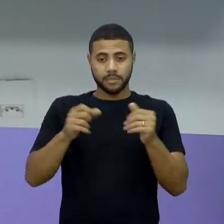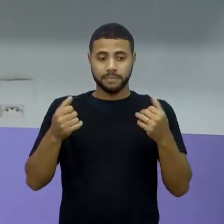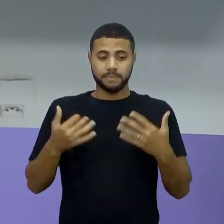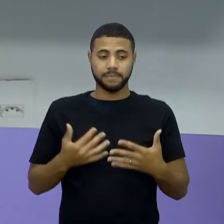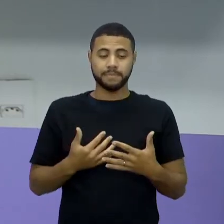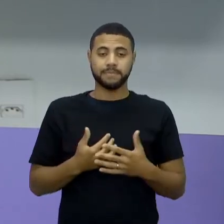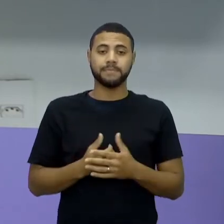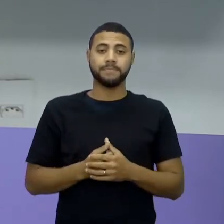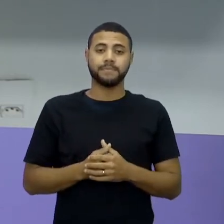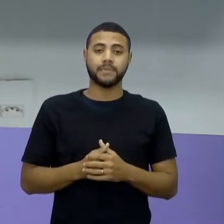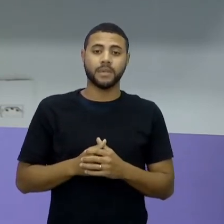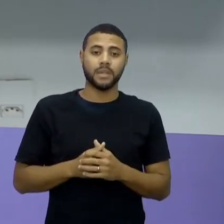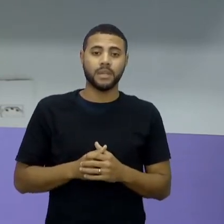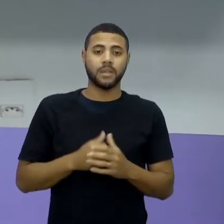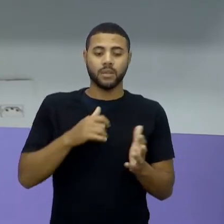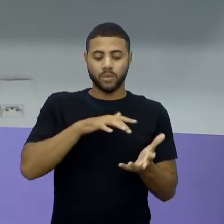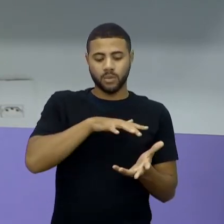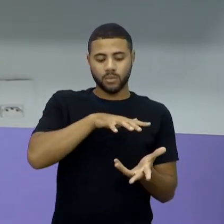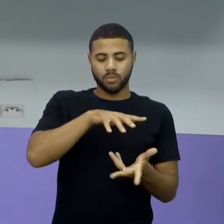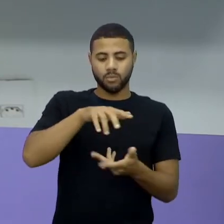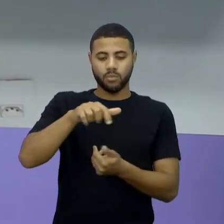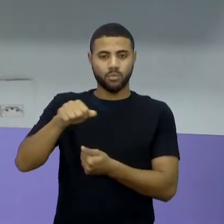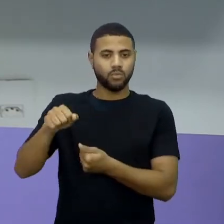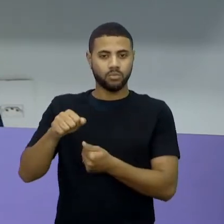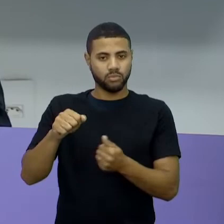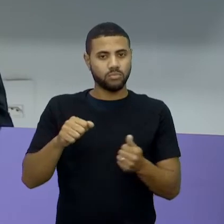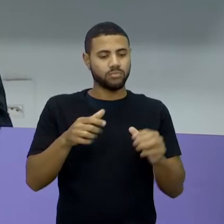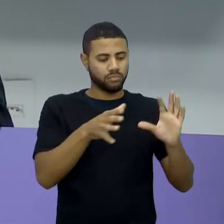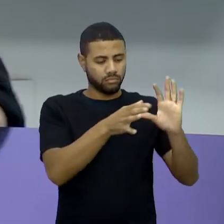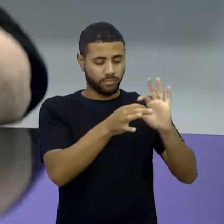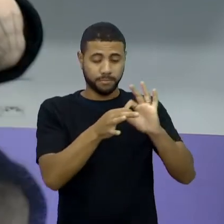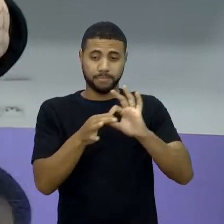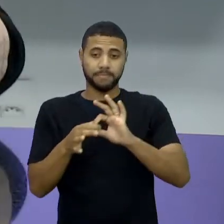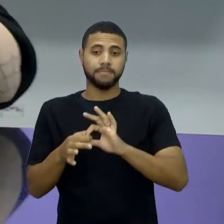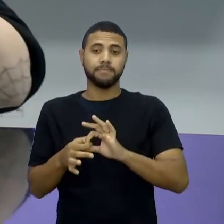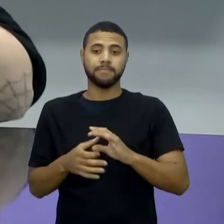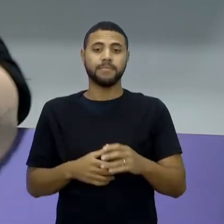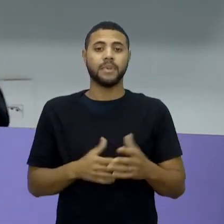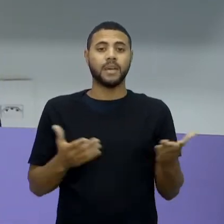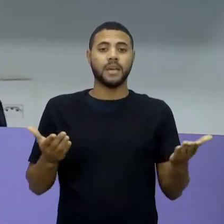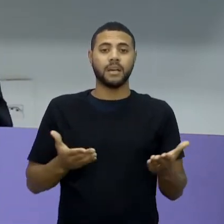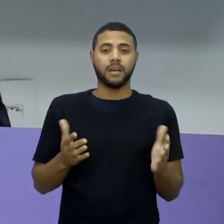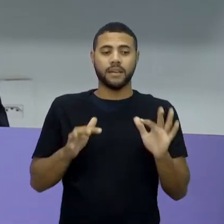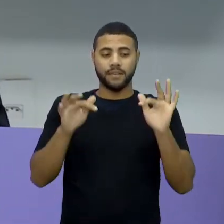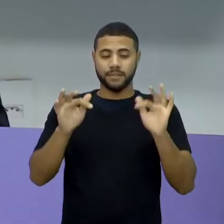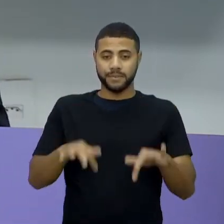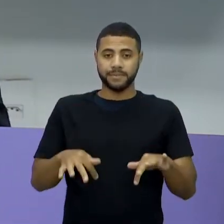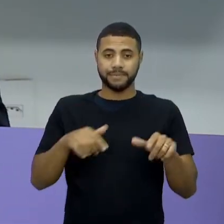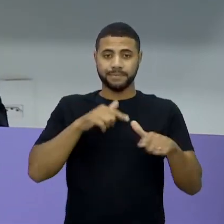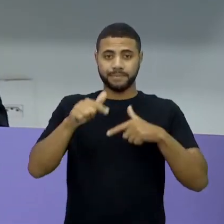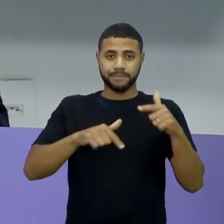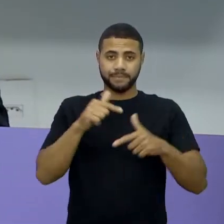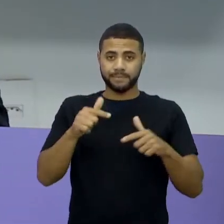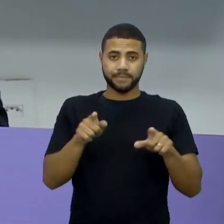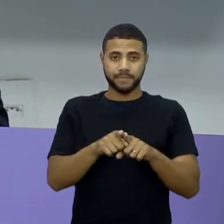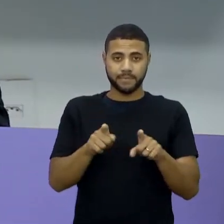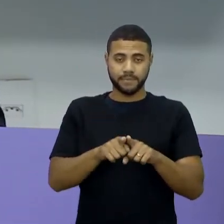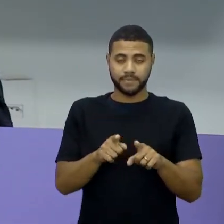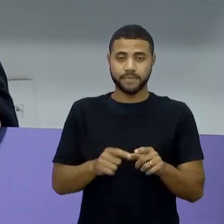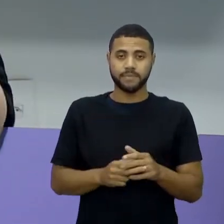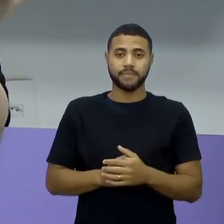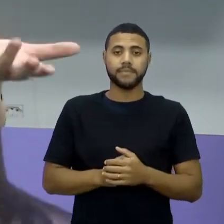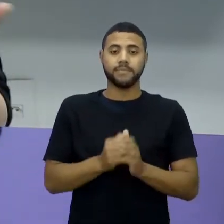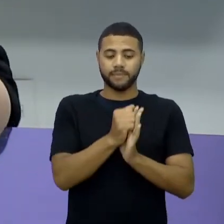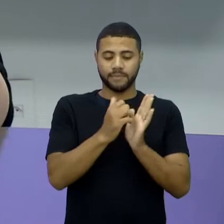né? No mundo tudo está interligado. A gente vai agora encerrando, né? Finalizando o trabalho com essa unidade